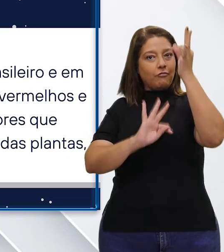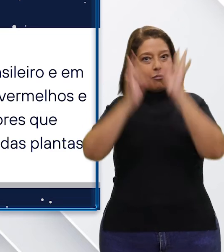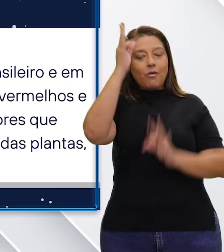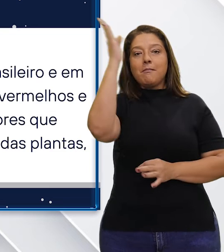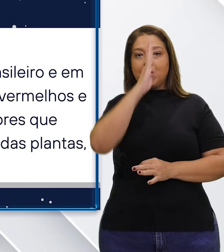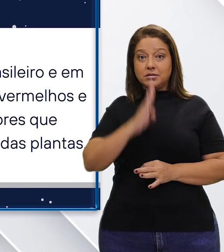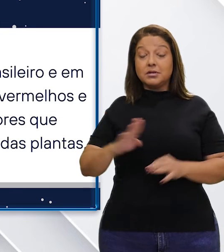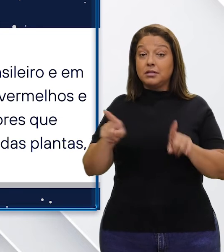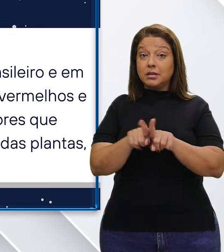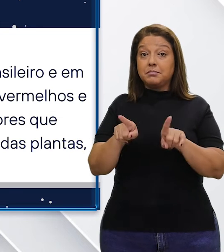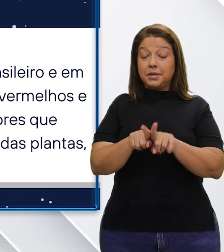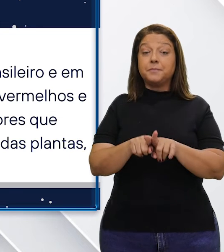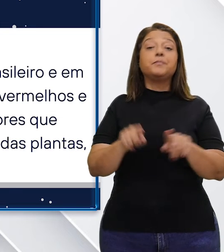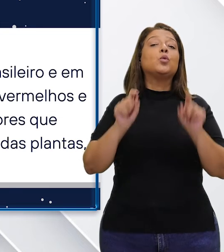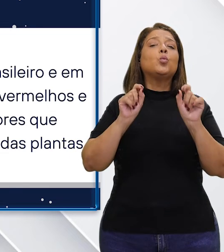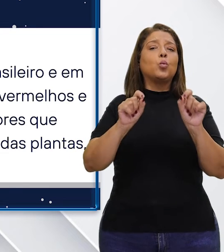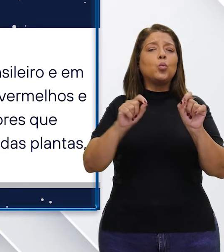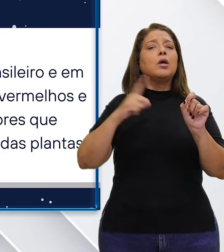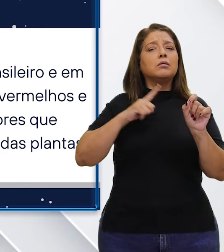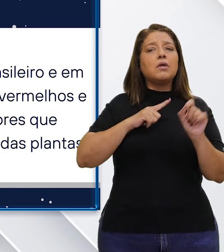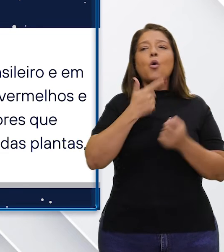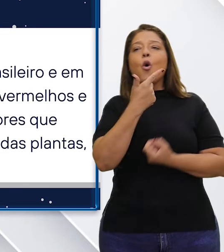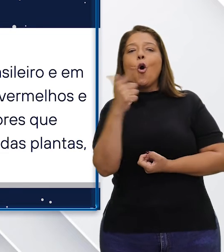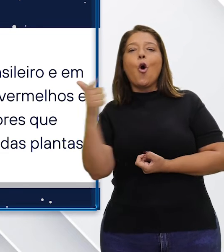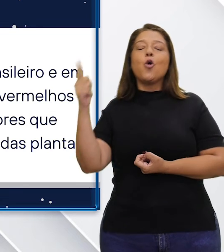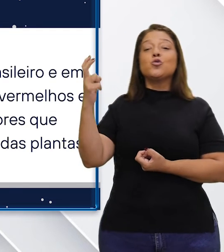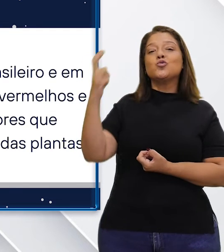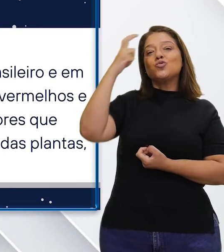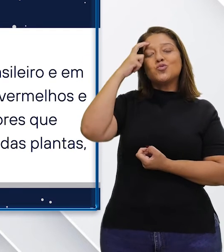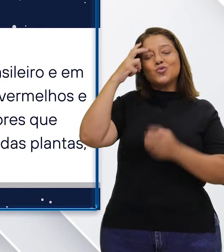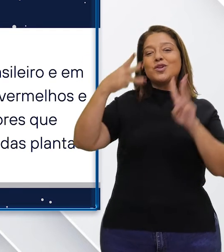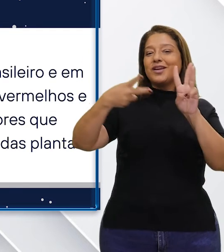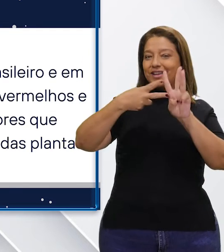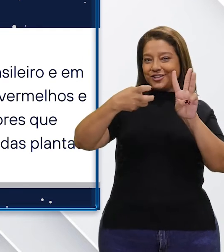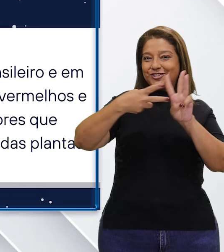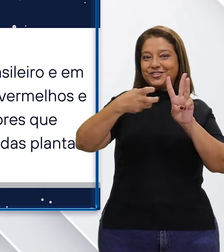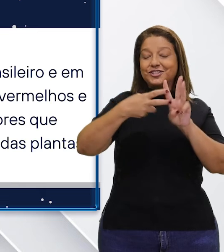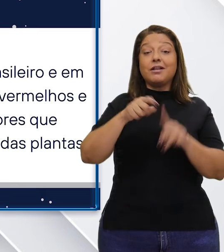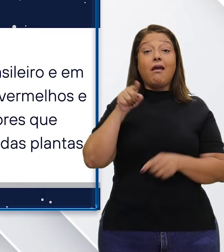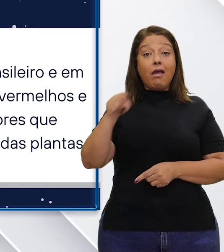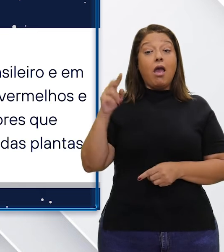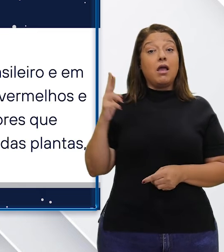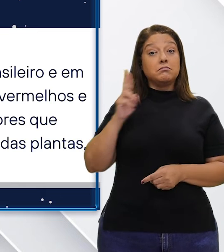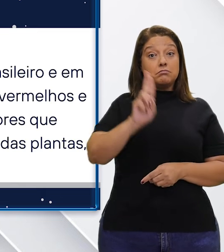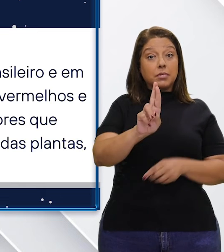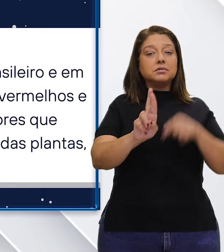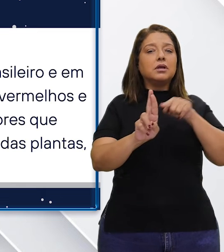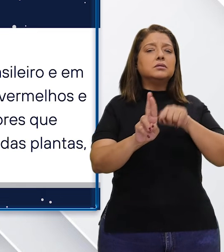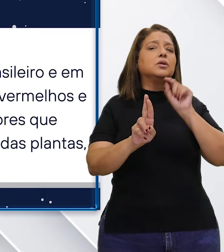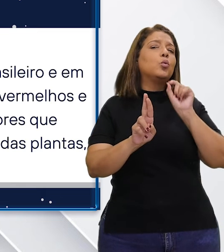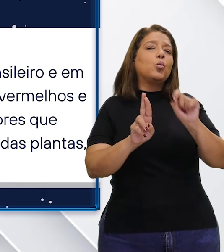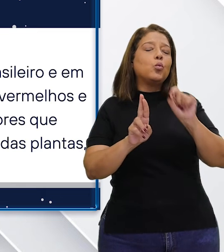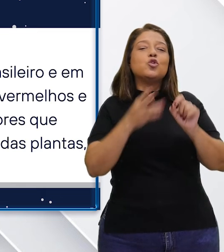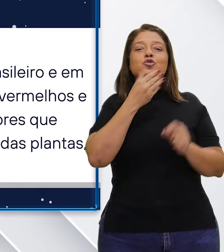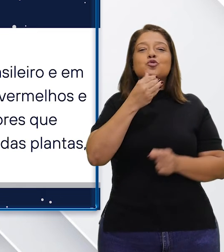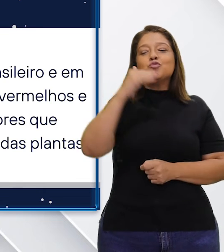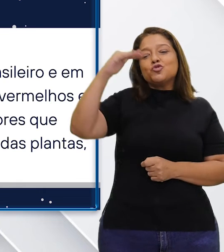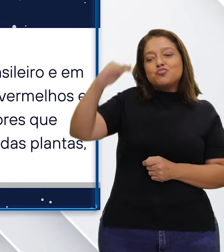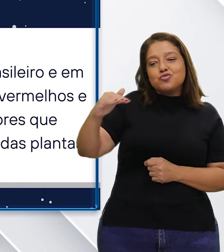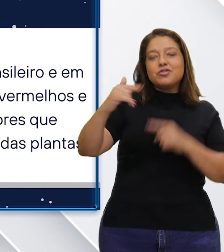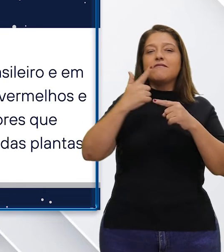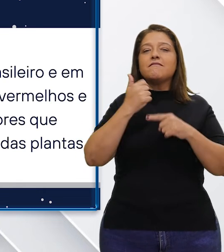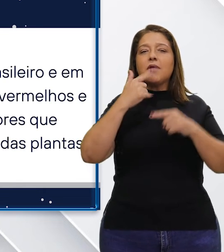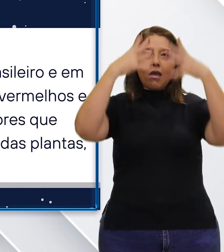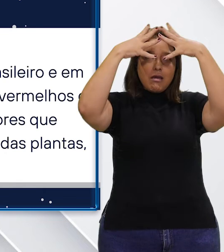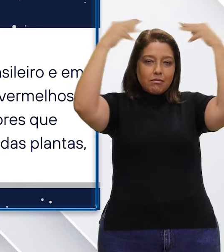brasileiro e em outras culturas indígenas. Ele é representado como um menino de cabelos